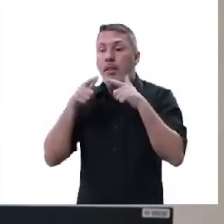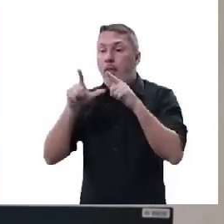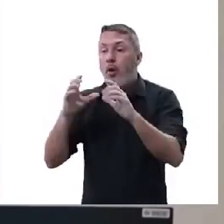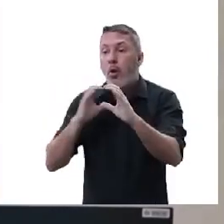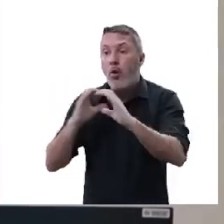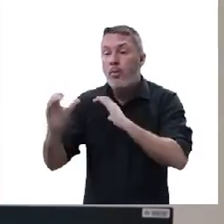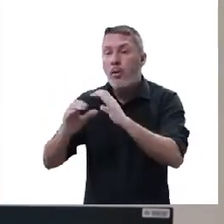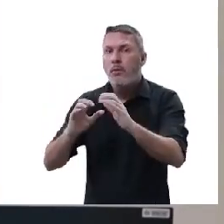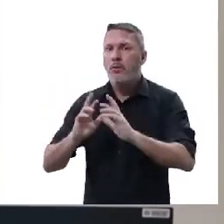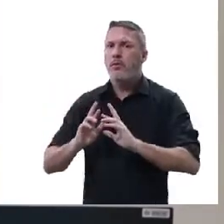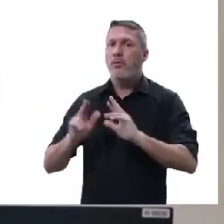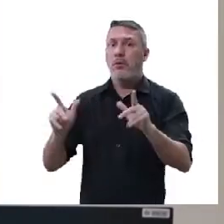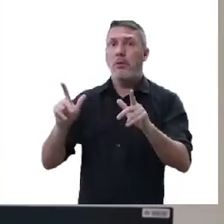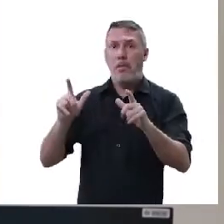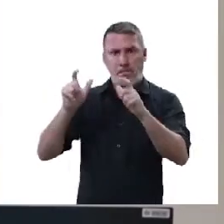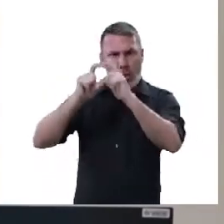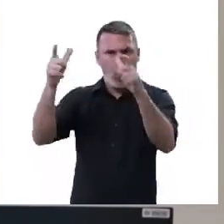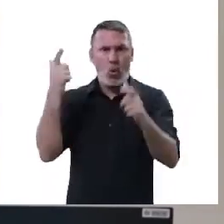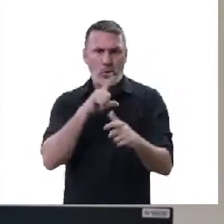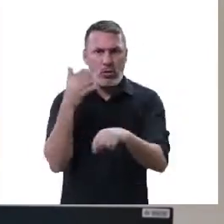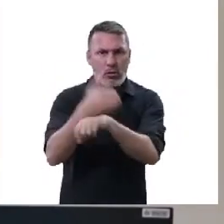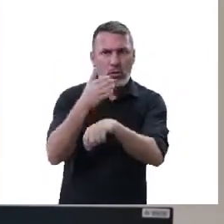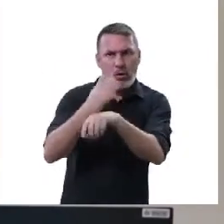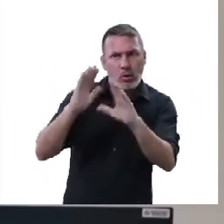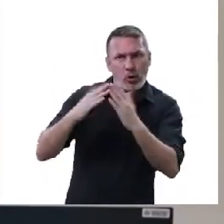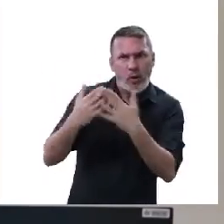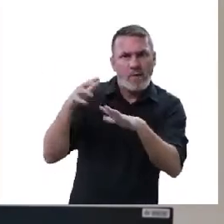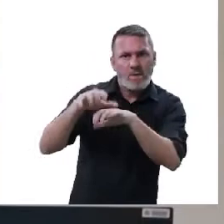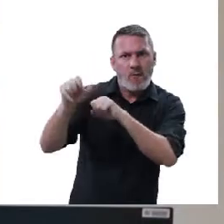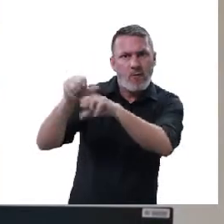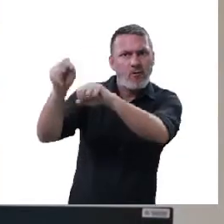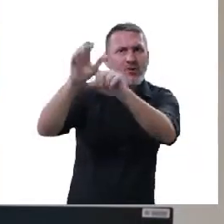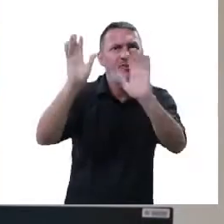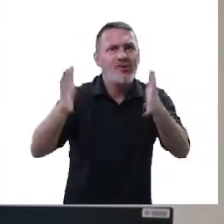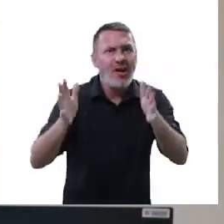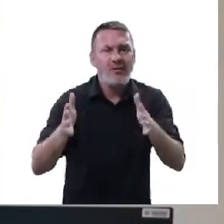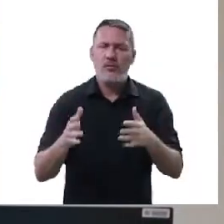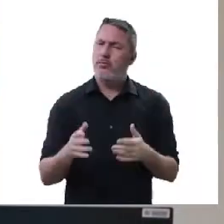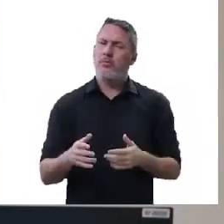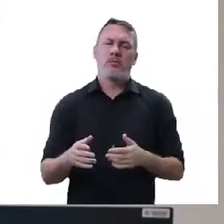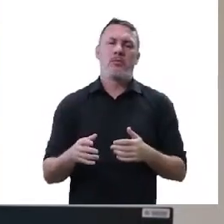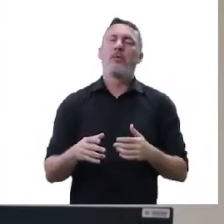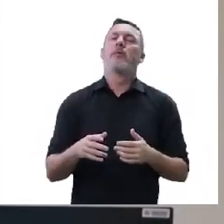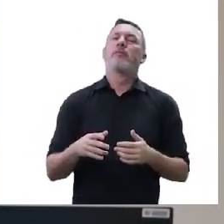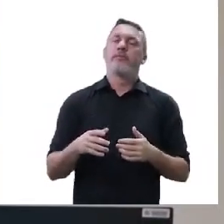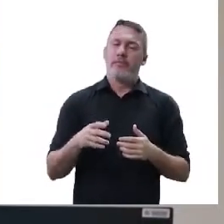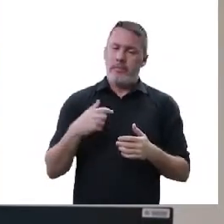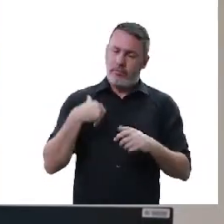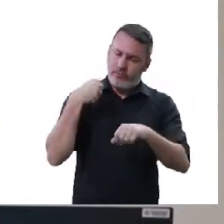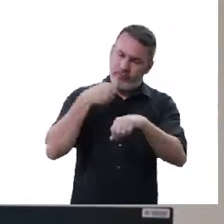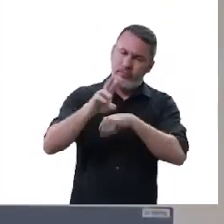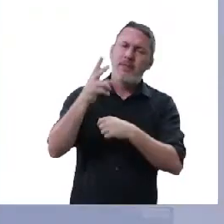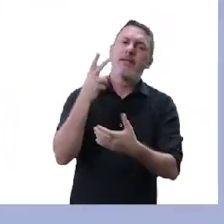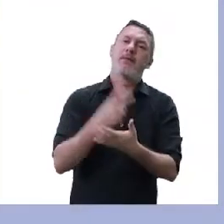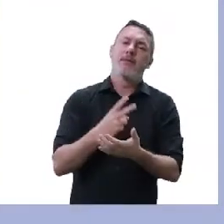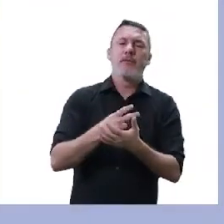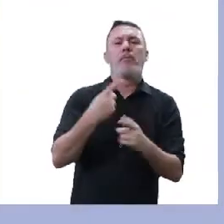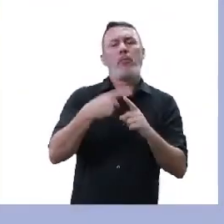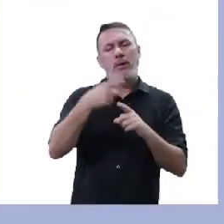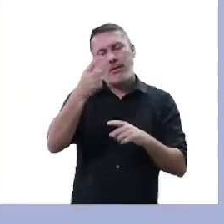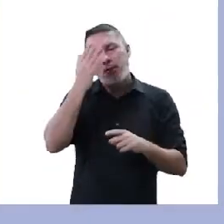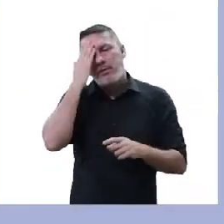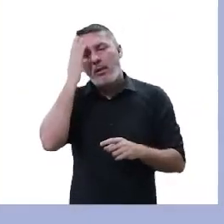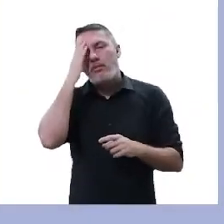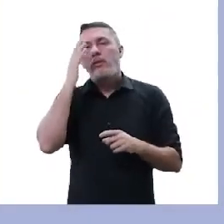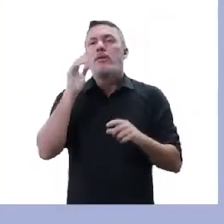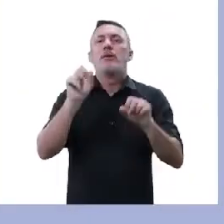linguagem? Algumas pessoas não tiveram esse acesso, e eu vou bater nessa tecla. Por quê? Nós temos uma falha no sistema